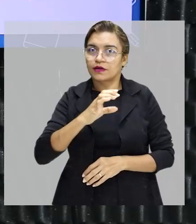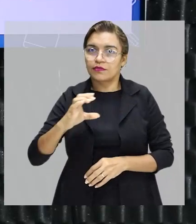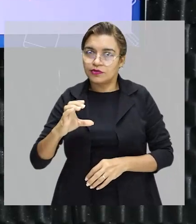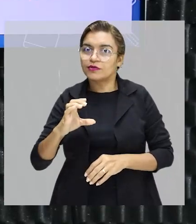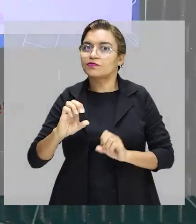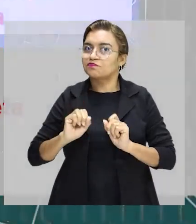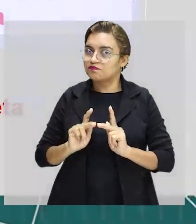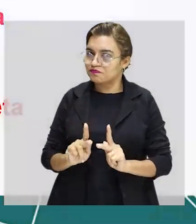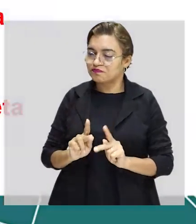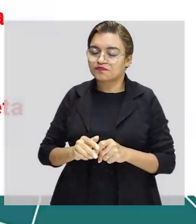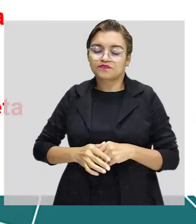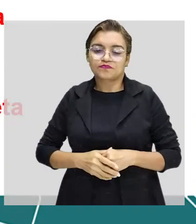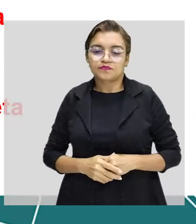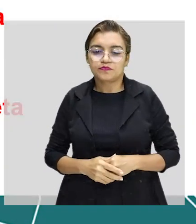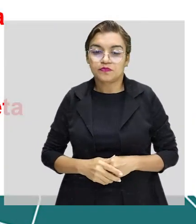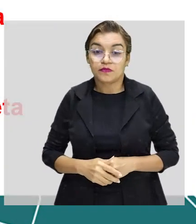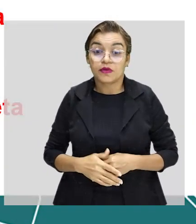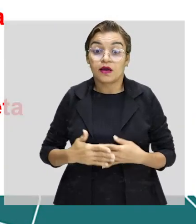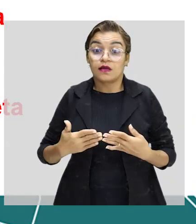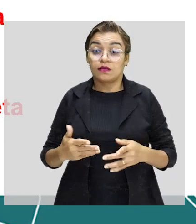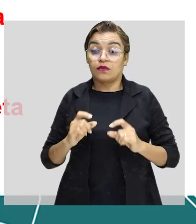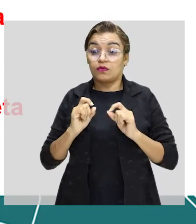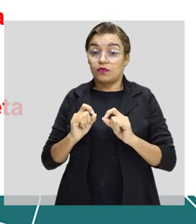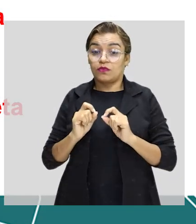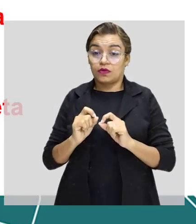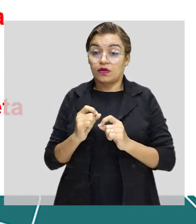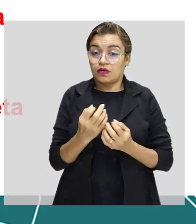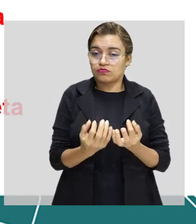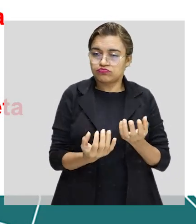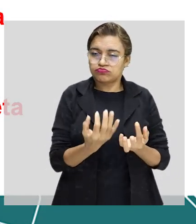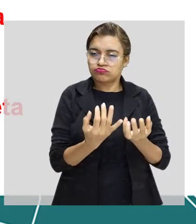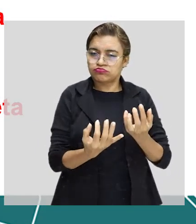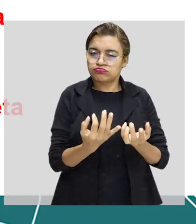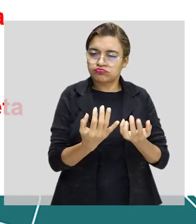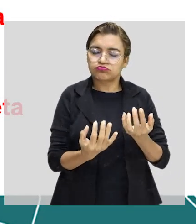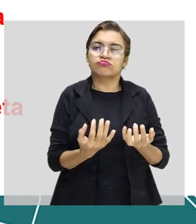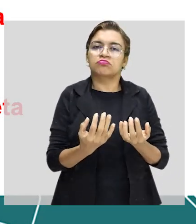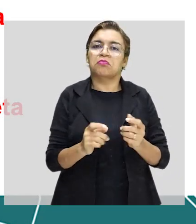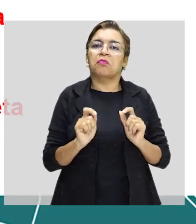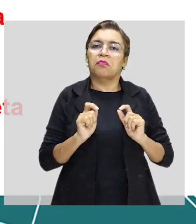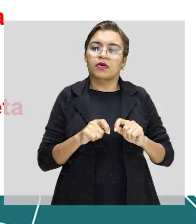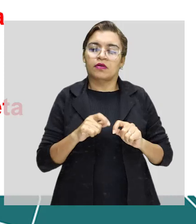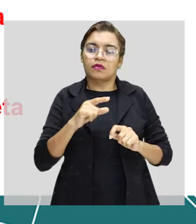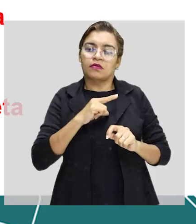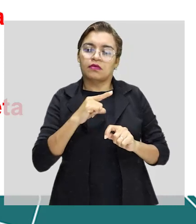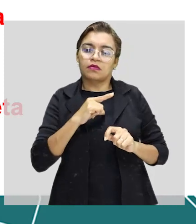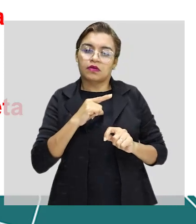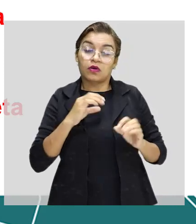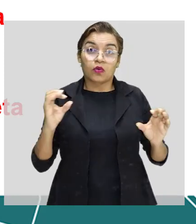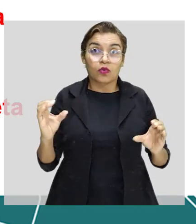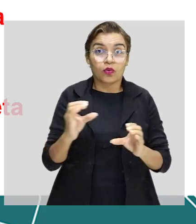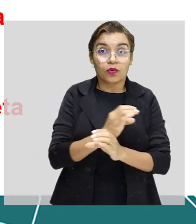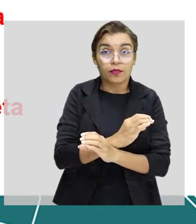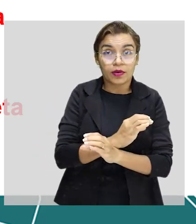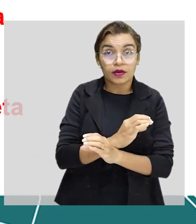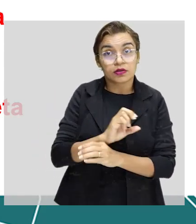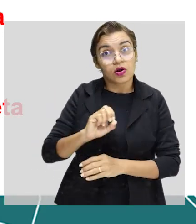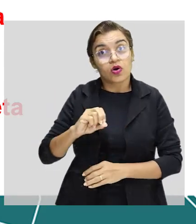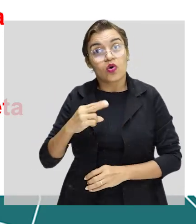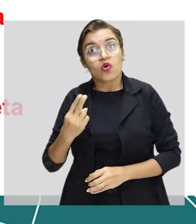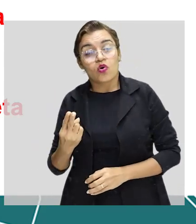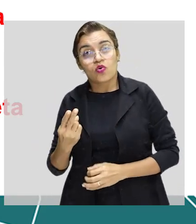turminha? Com relação à combustão, nós podemos ter uma combustão completa ou